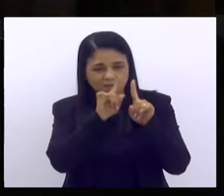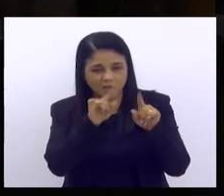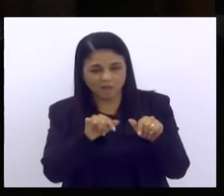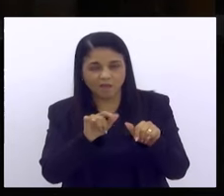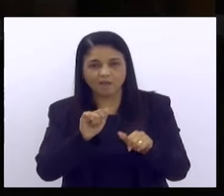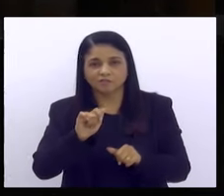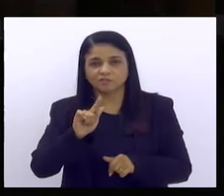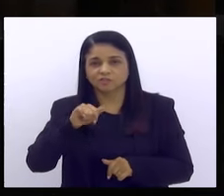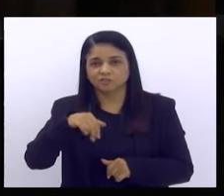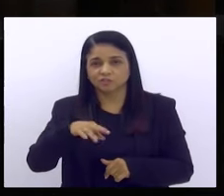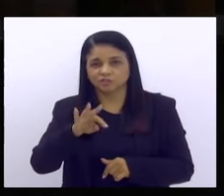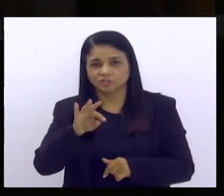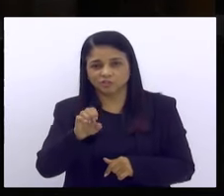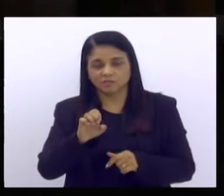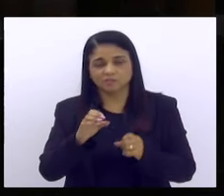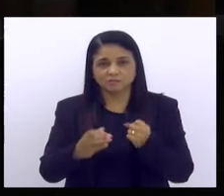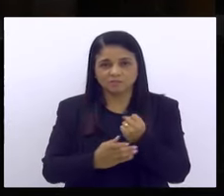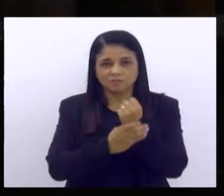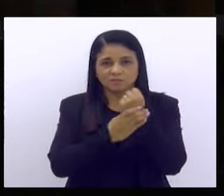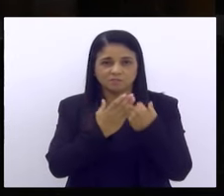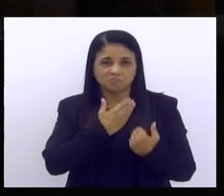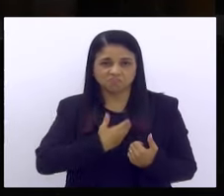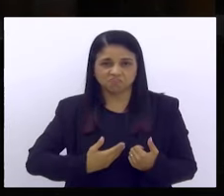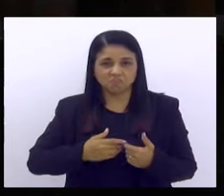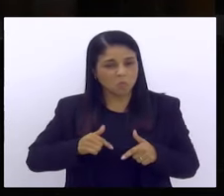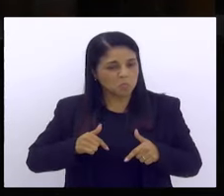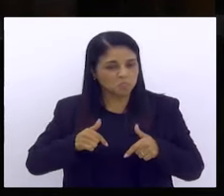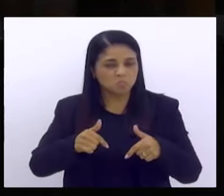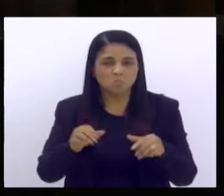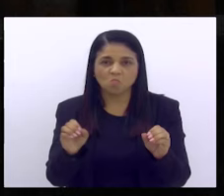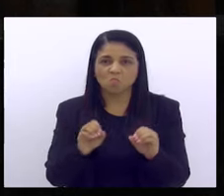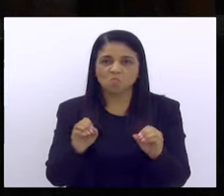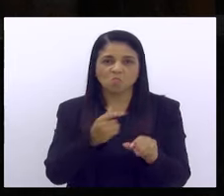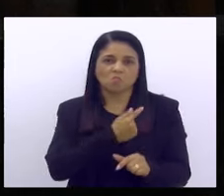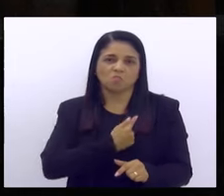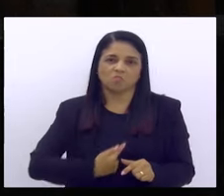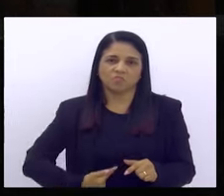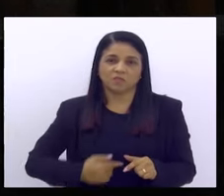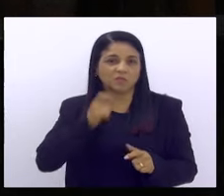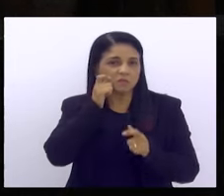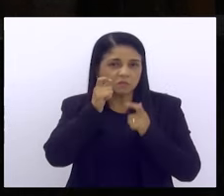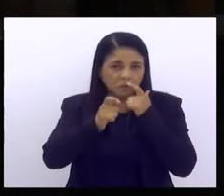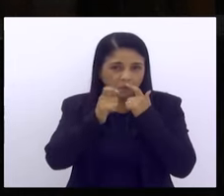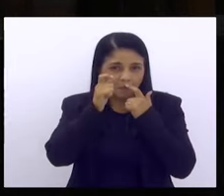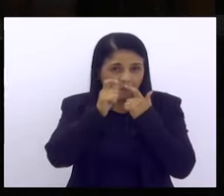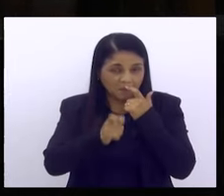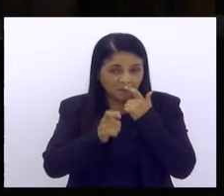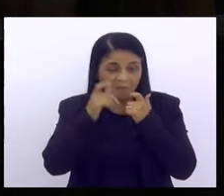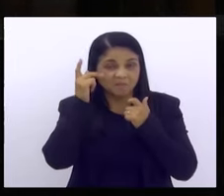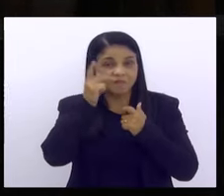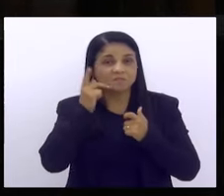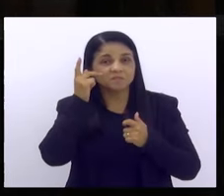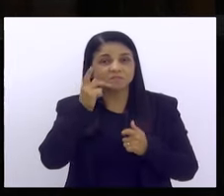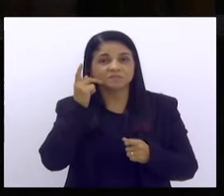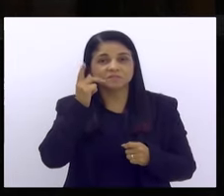pública, o senhor governador não colocou em prática, porque não interessa. Essa